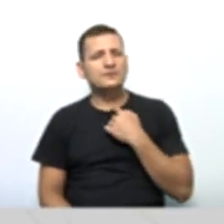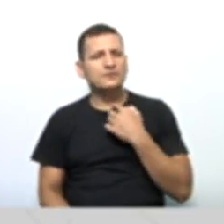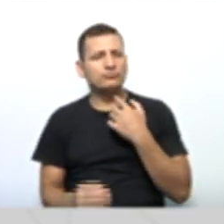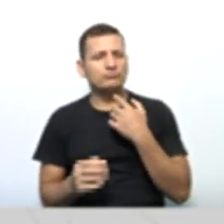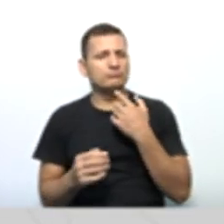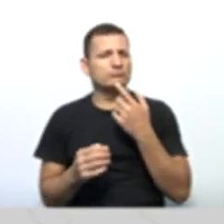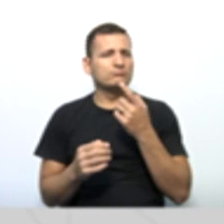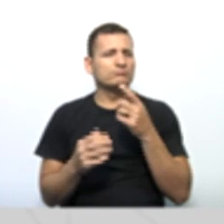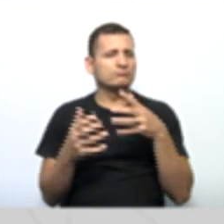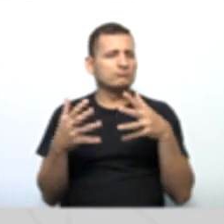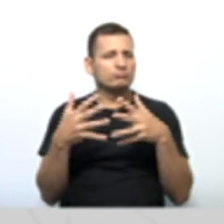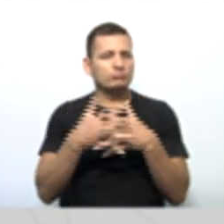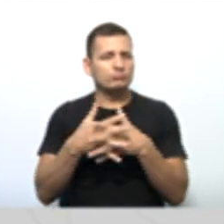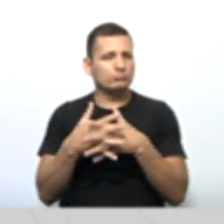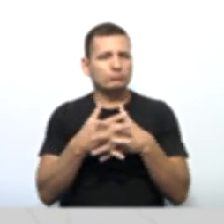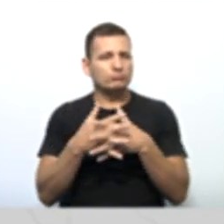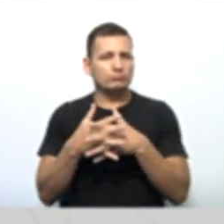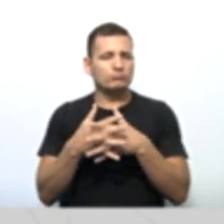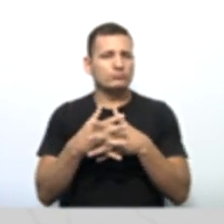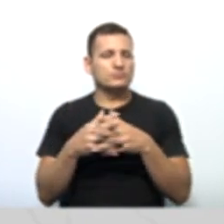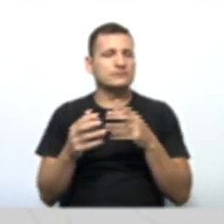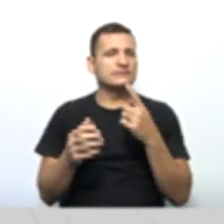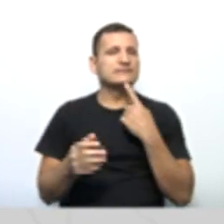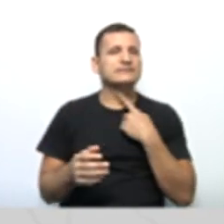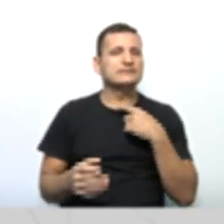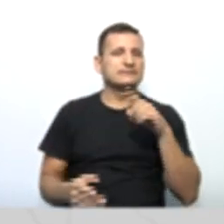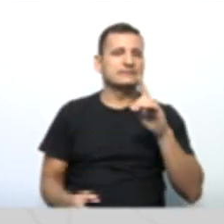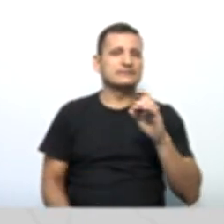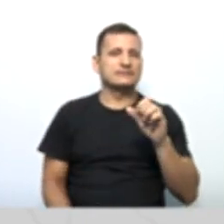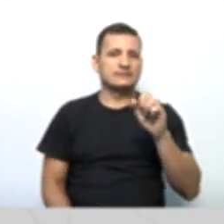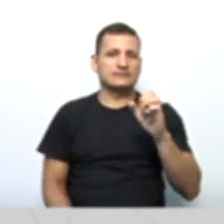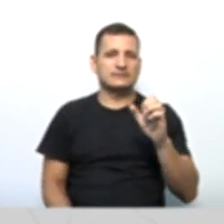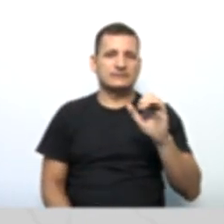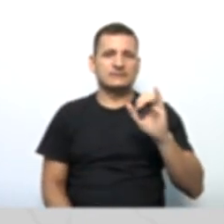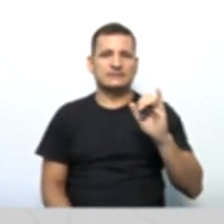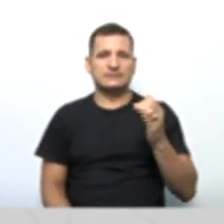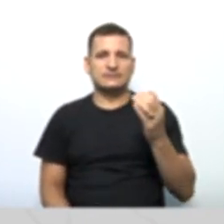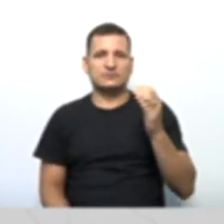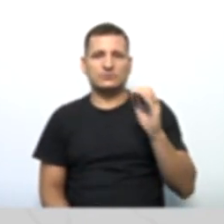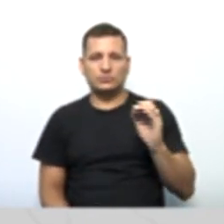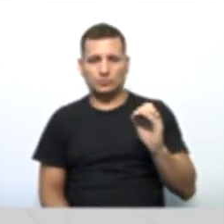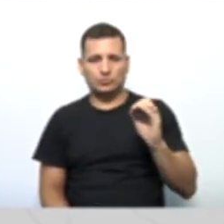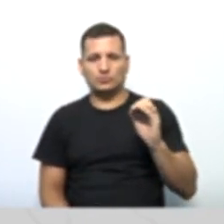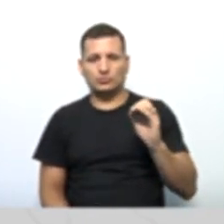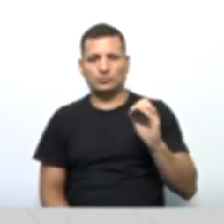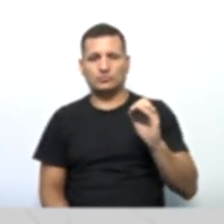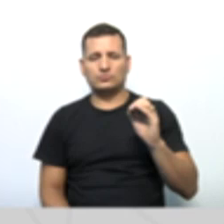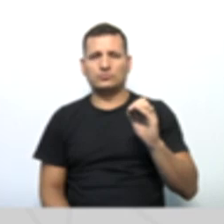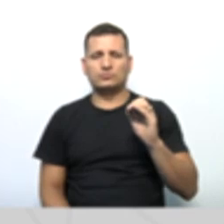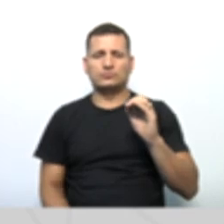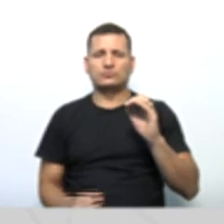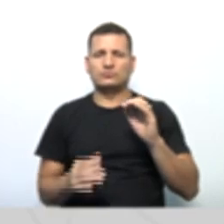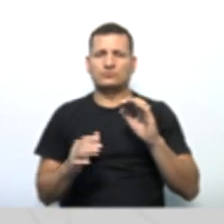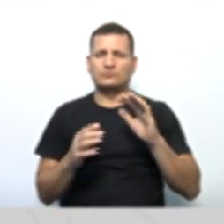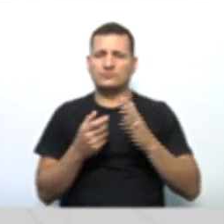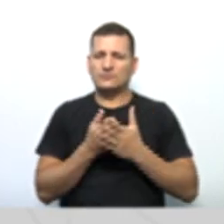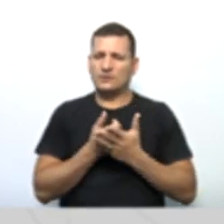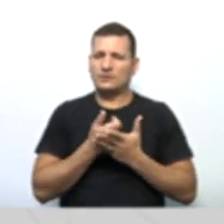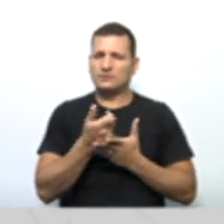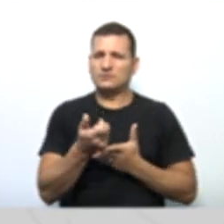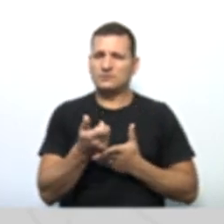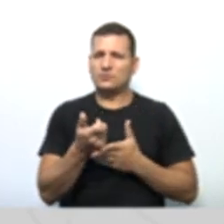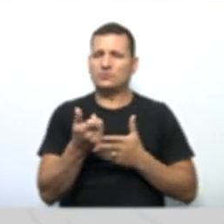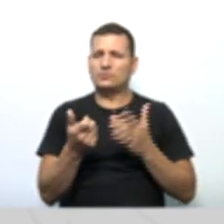desejo e trata-se de uma determinação em fazer algo, assumindo todas as possibilidades da ação para alcançar